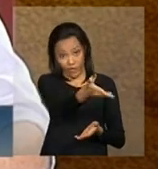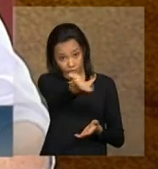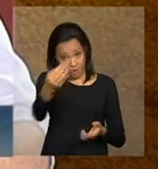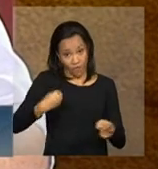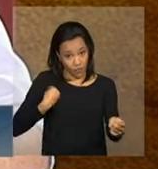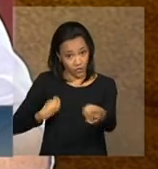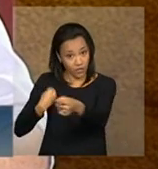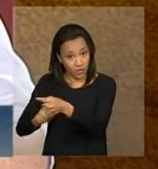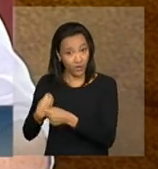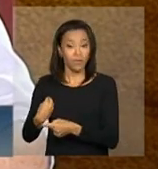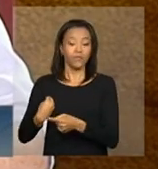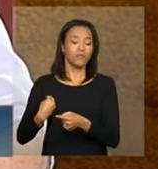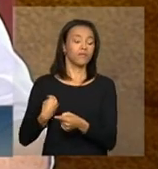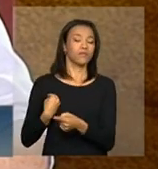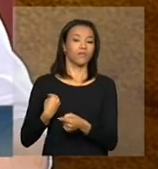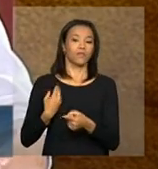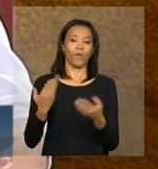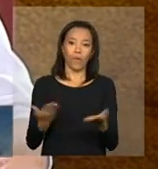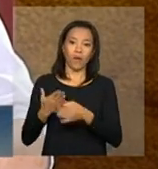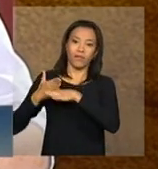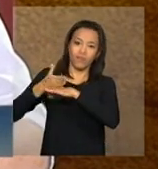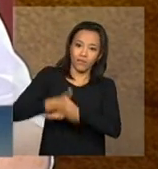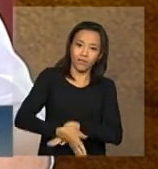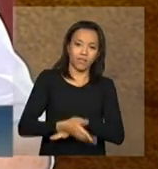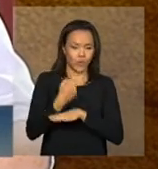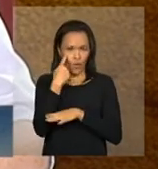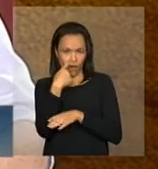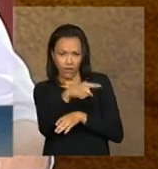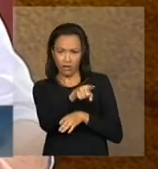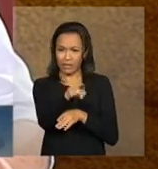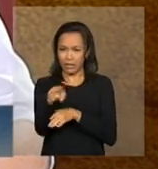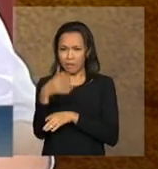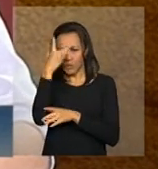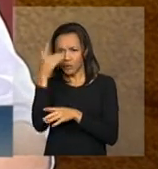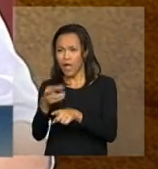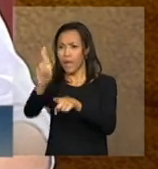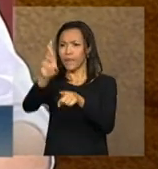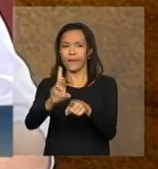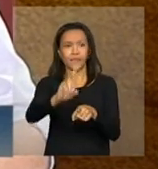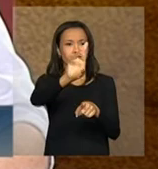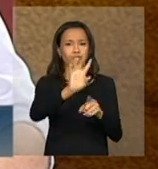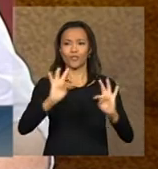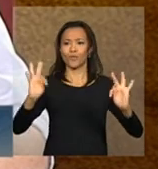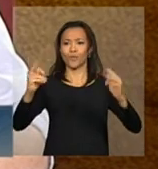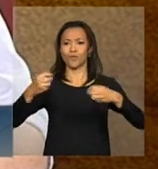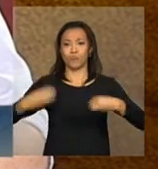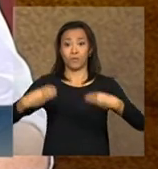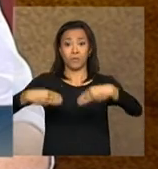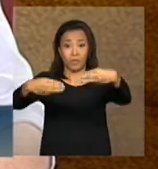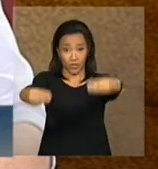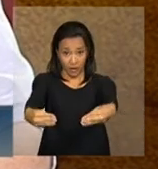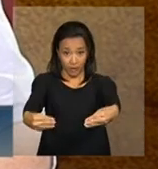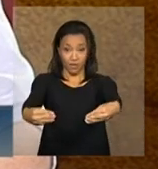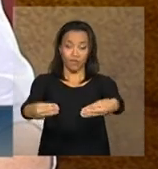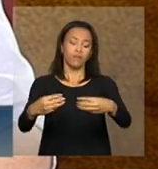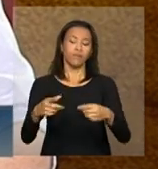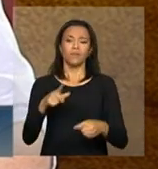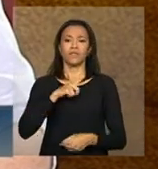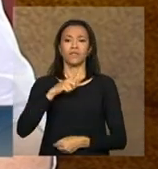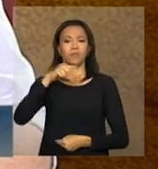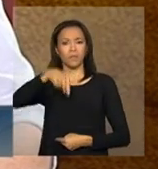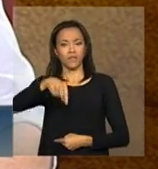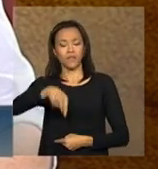Ou seja, aqui hoje eu estou vendo representantes de praticamente todos os ministérios. Temos